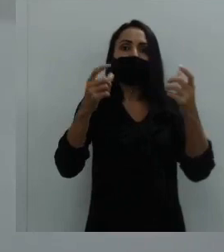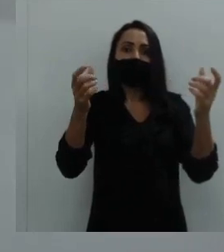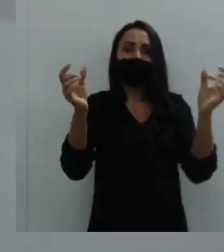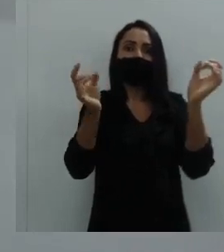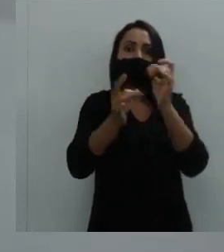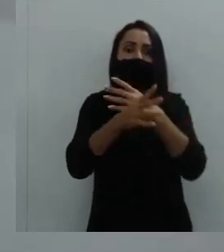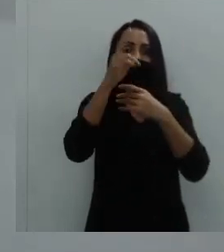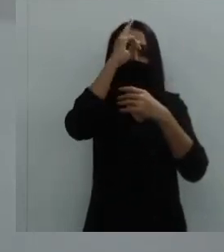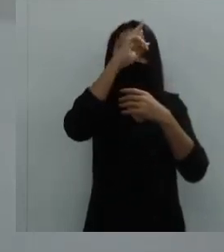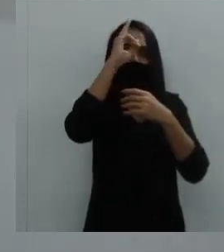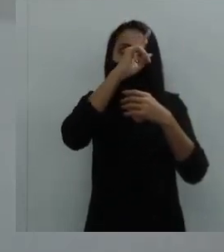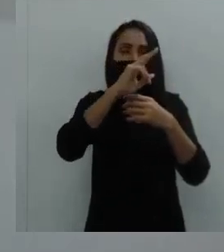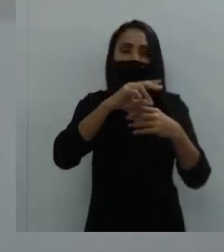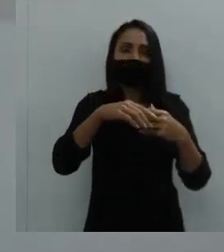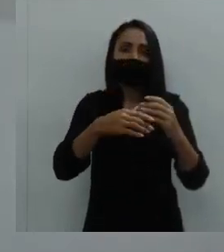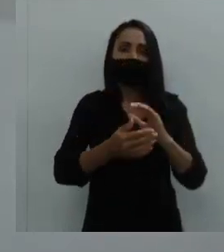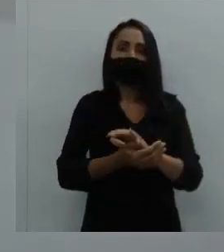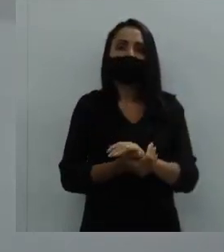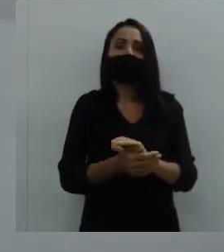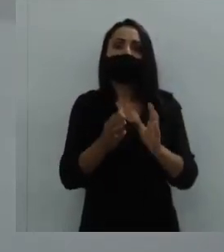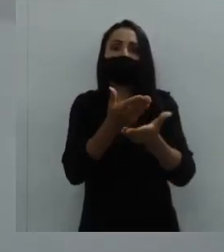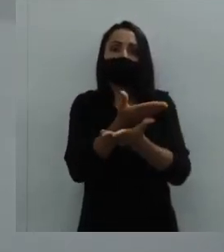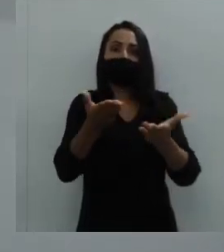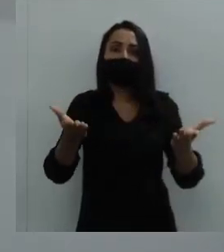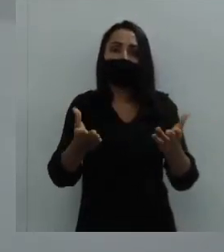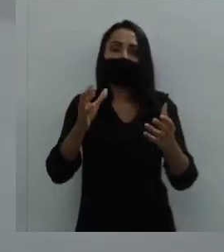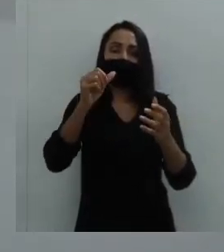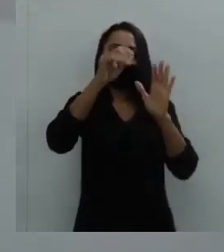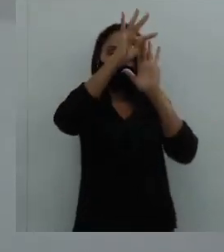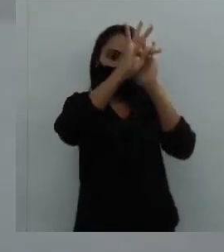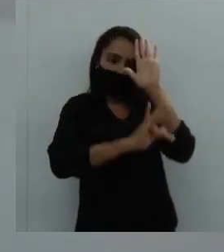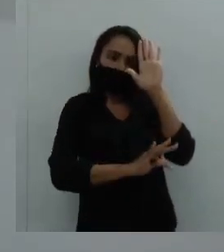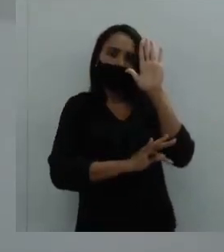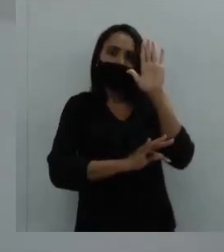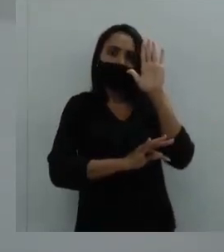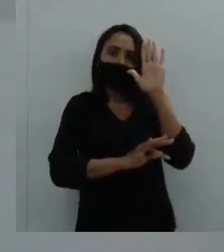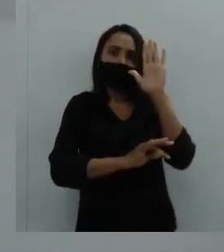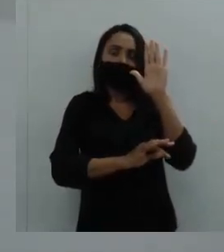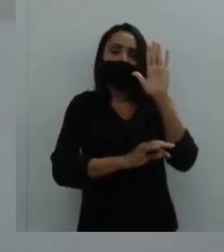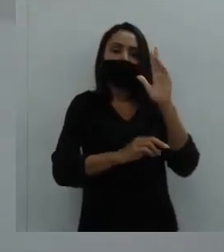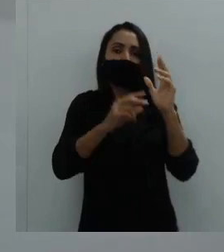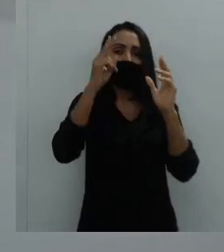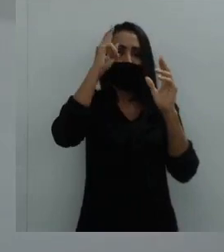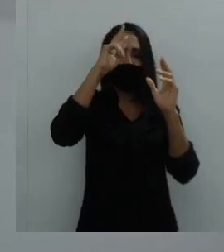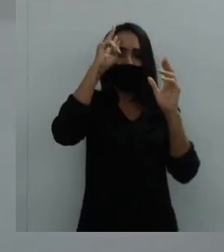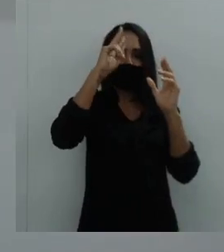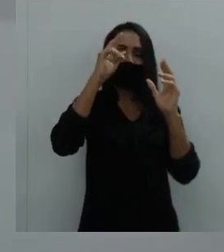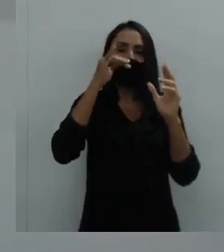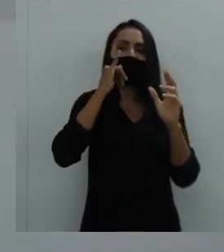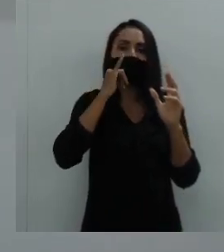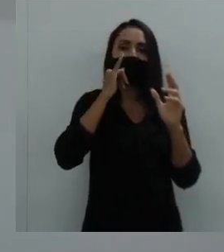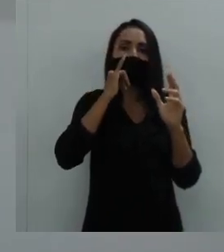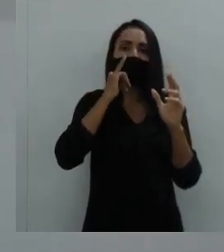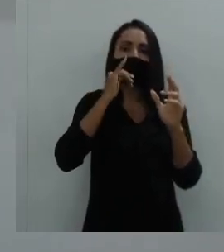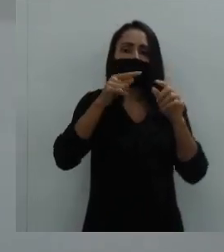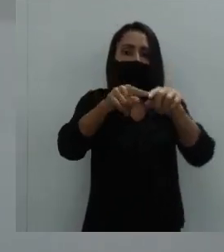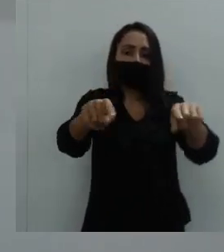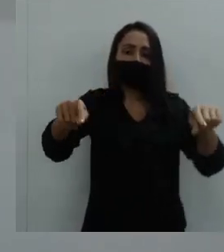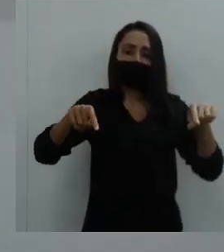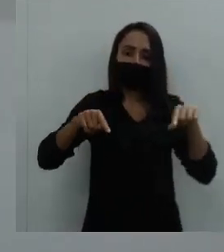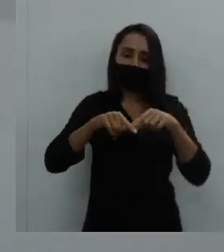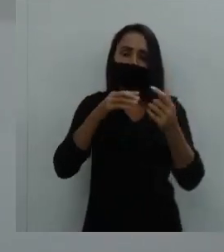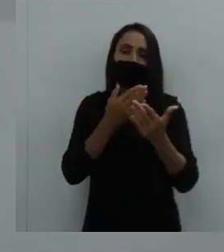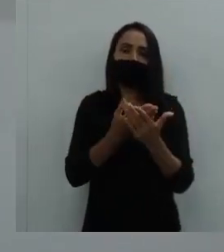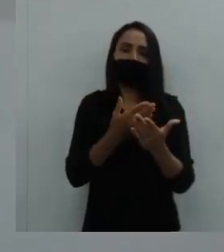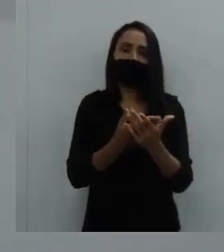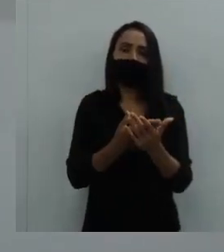São os elementos da narrativa. Quando vocês pegarem um texto, forem ler um texto, um conto, por exemplo, em sala de aula, lembrar quem